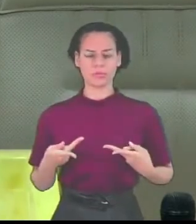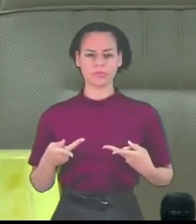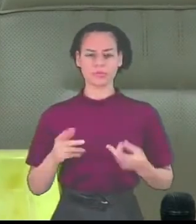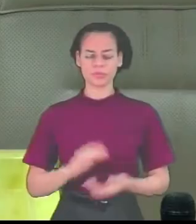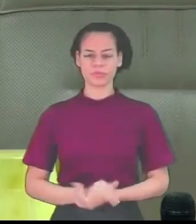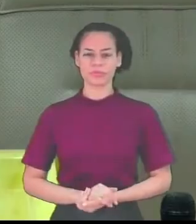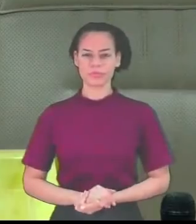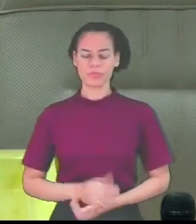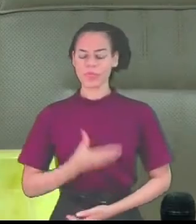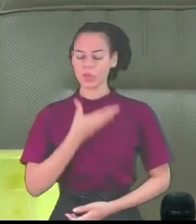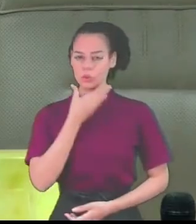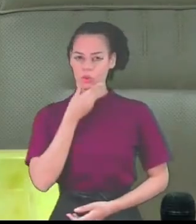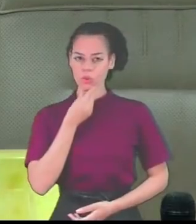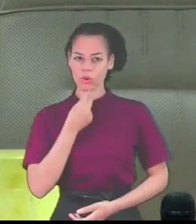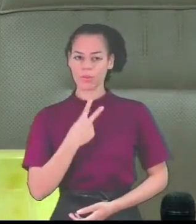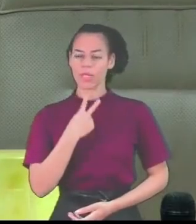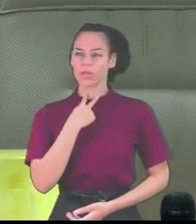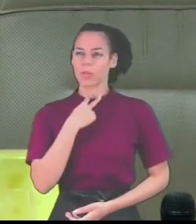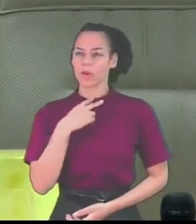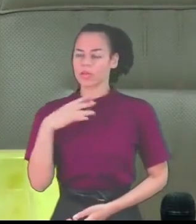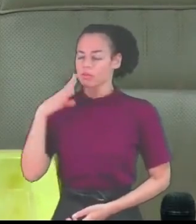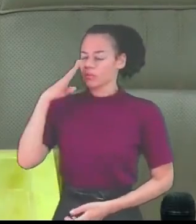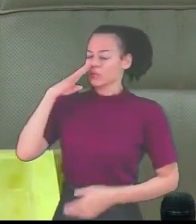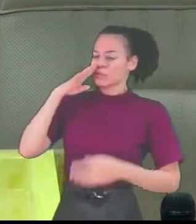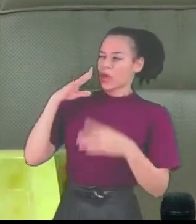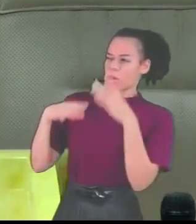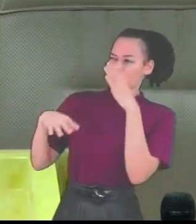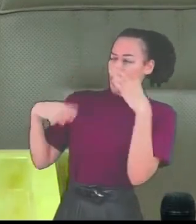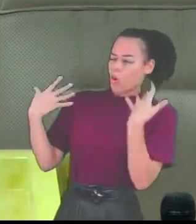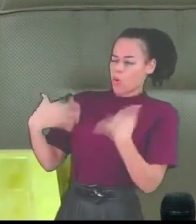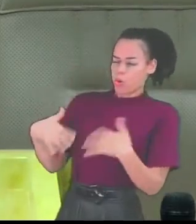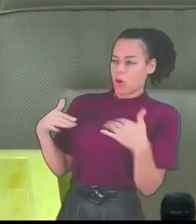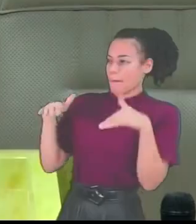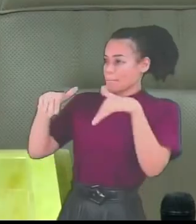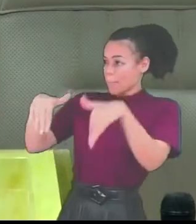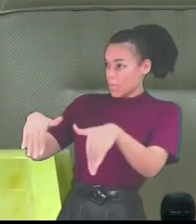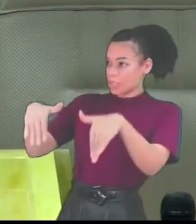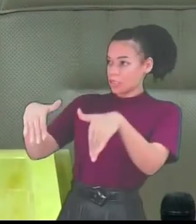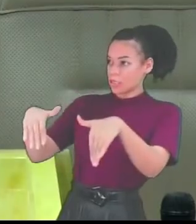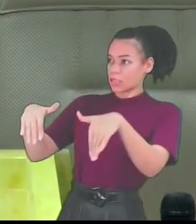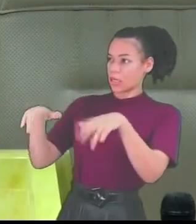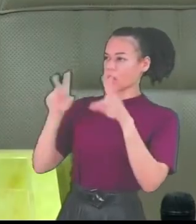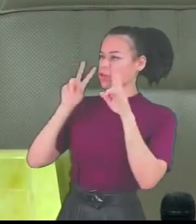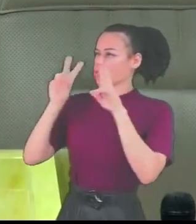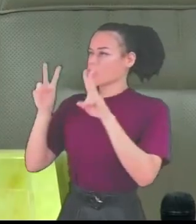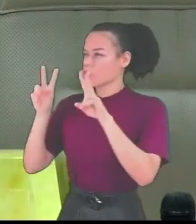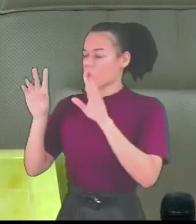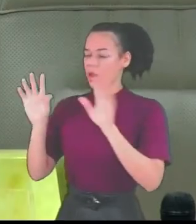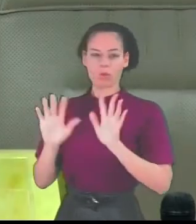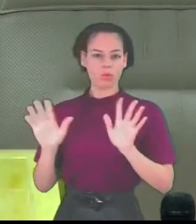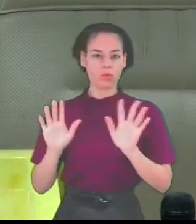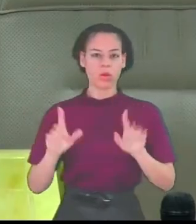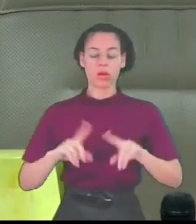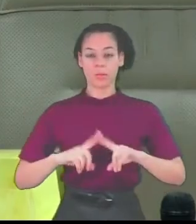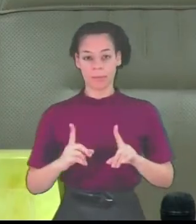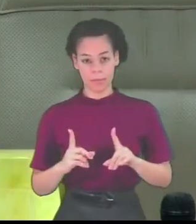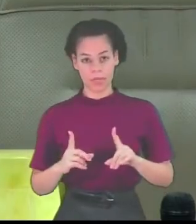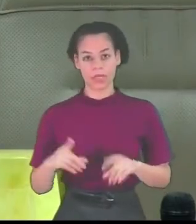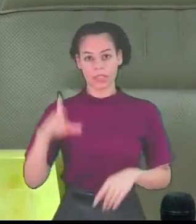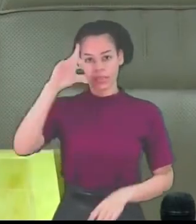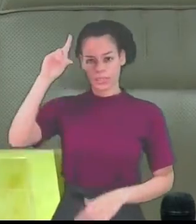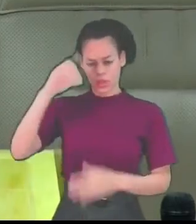e como o homem não pode contemplar a majestade visível de Deus Deus vai criar